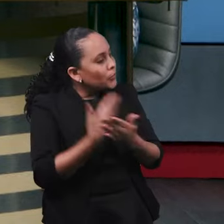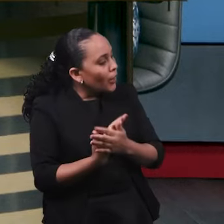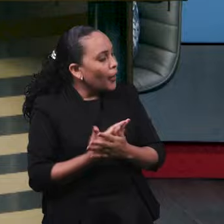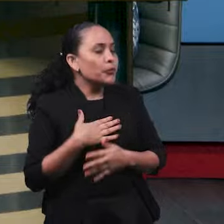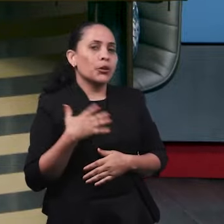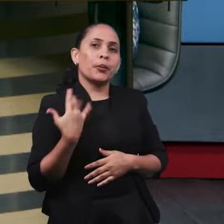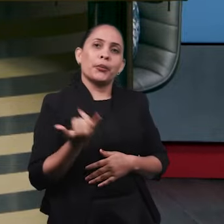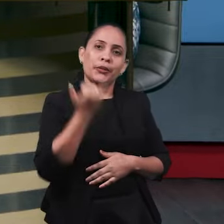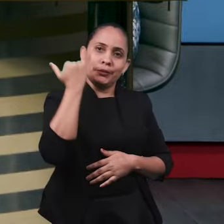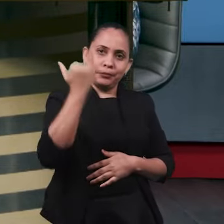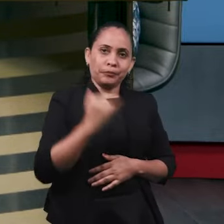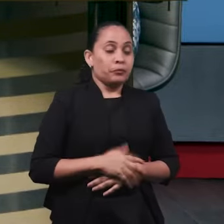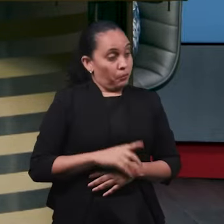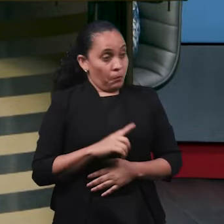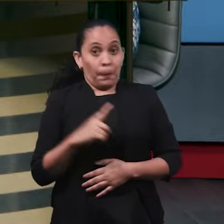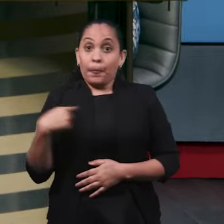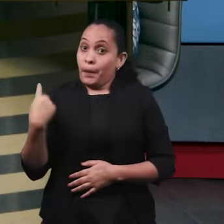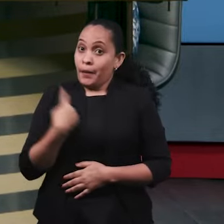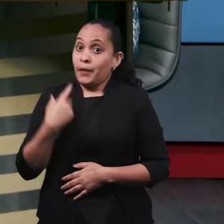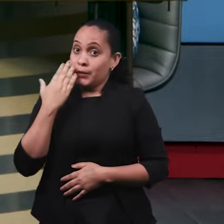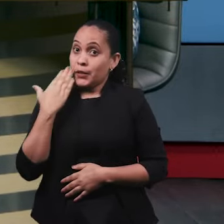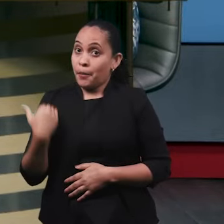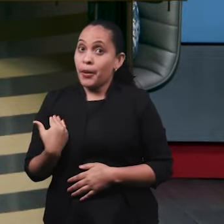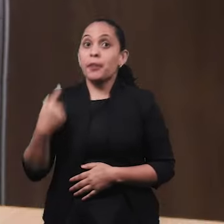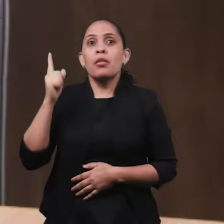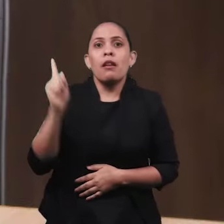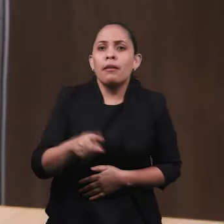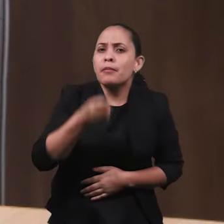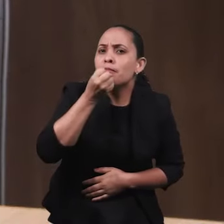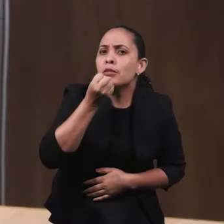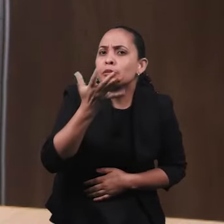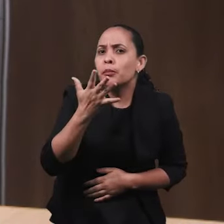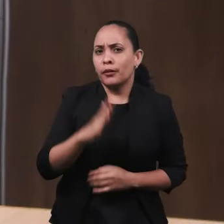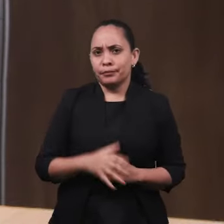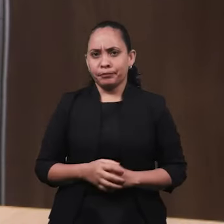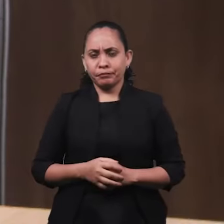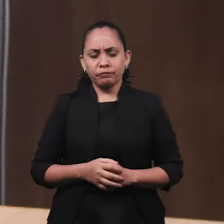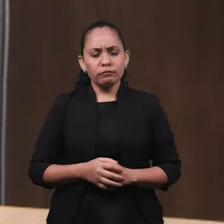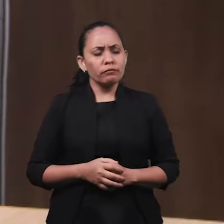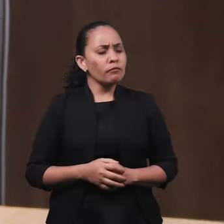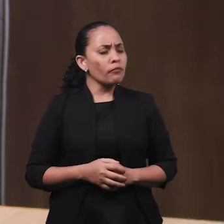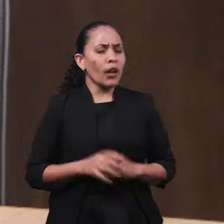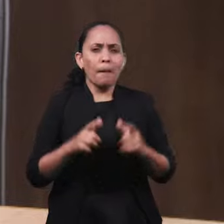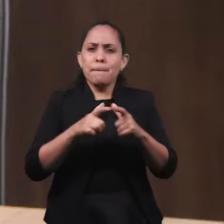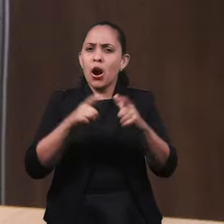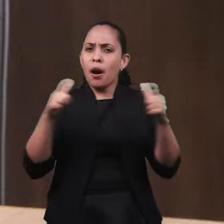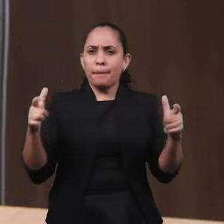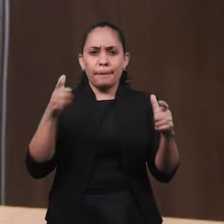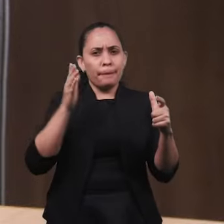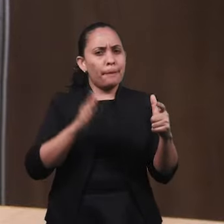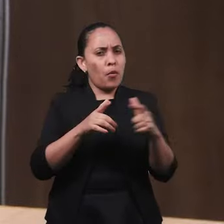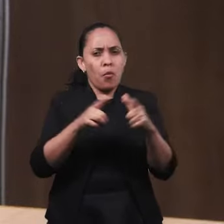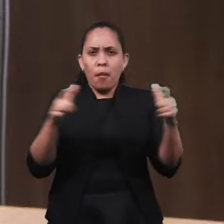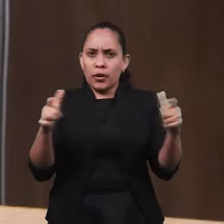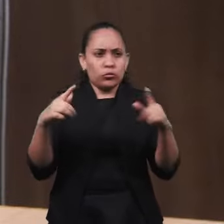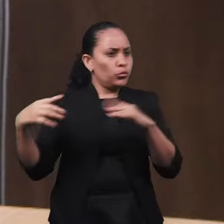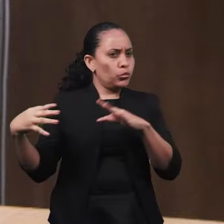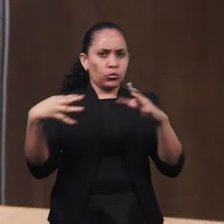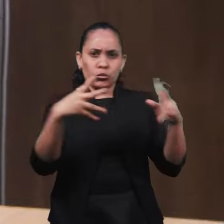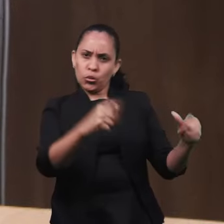intérprete, e olha, e nós sabemos, né, isso é muito bom, porque a maioria, então, aliás, vamos dizer